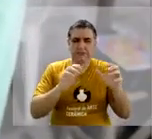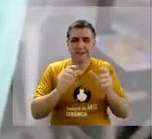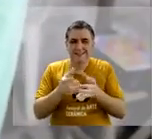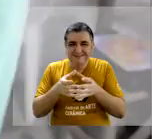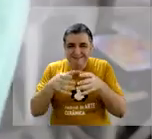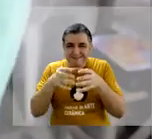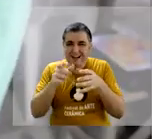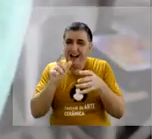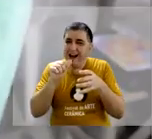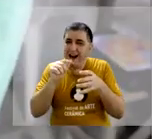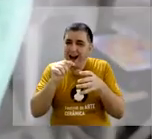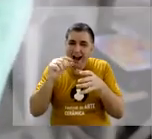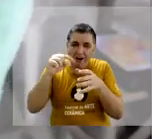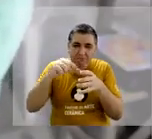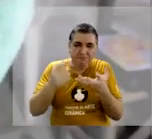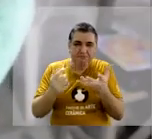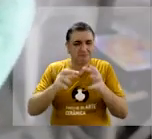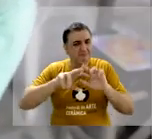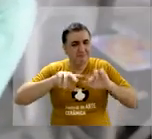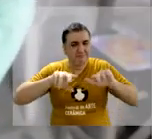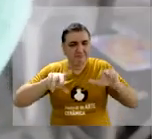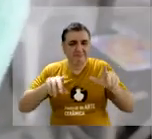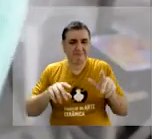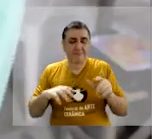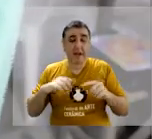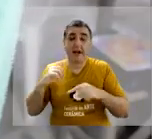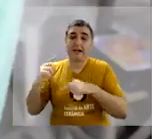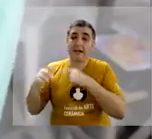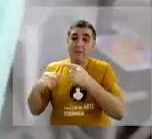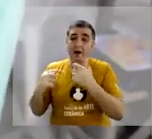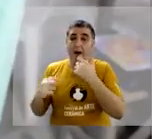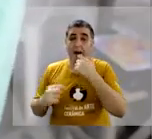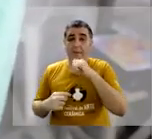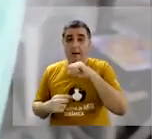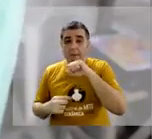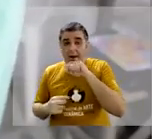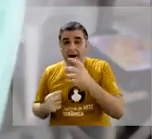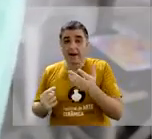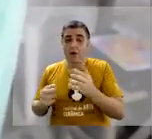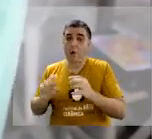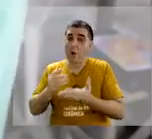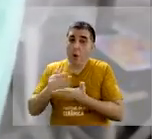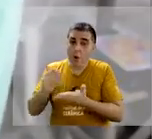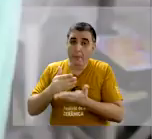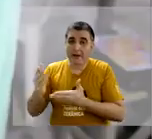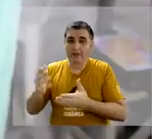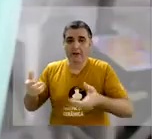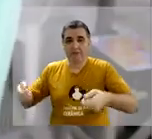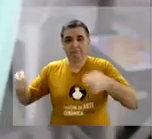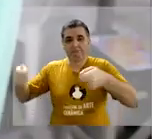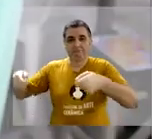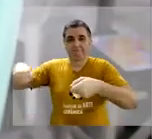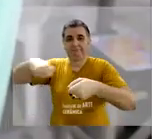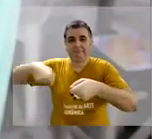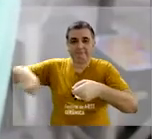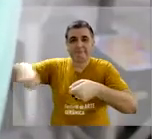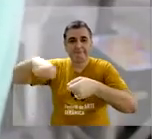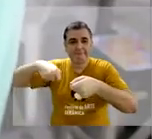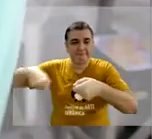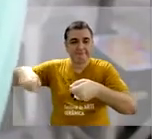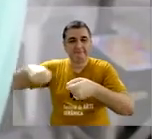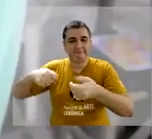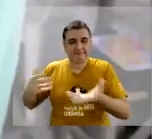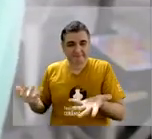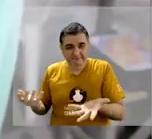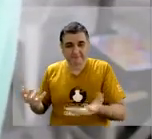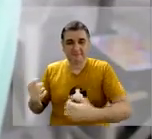eles faziam. Era isso, basicamente. Aí depois passou para minha mãe, passou a fazer essas panelas. Aí depois passou,